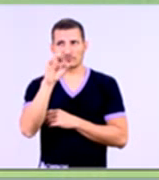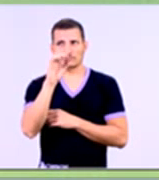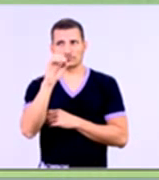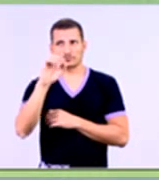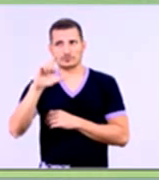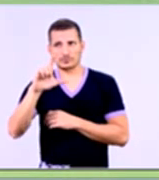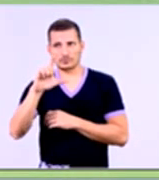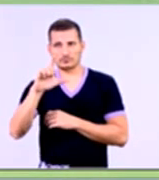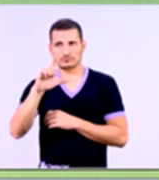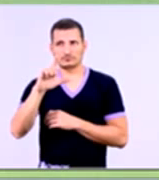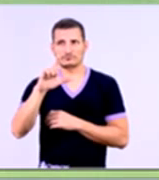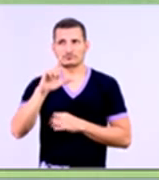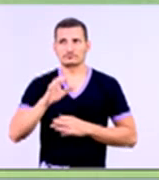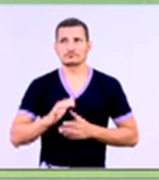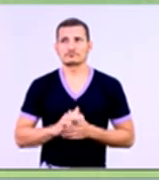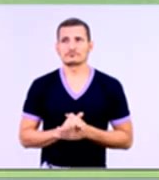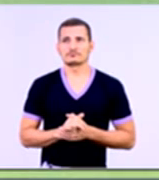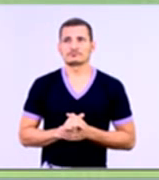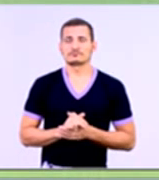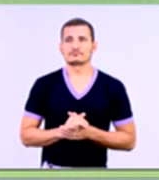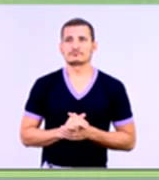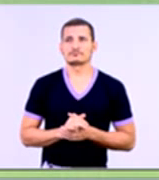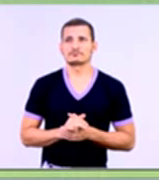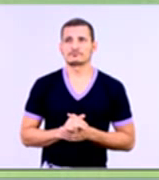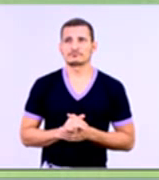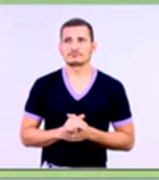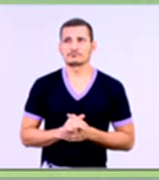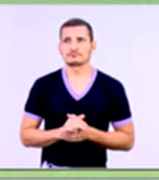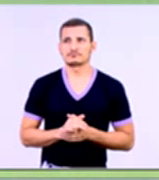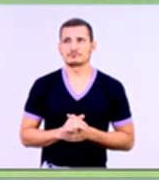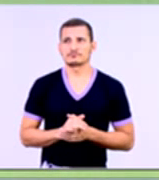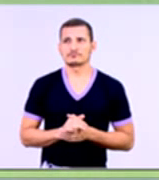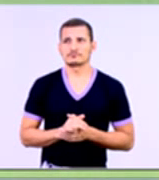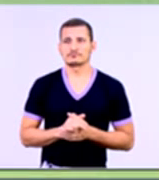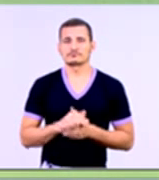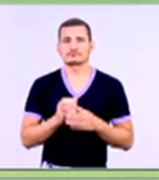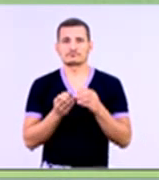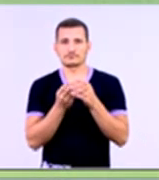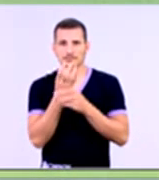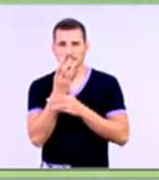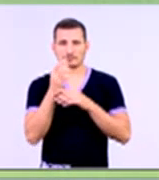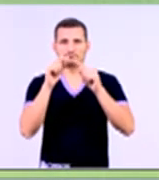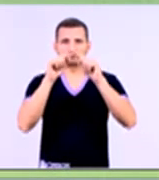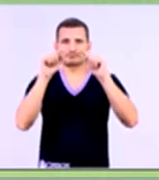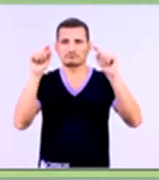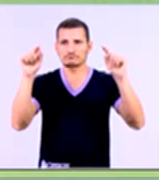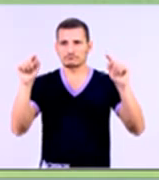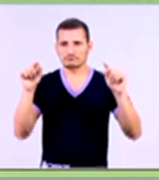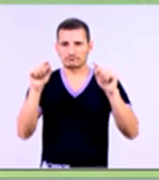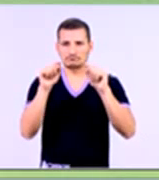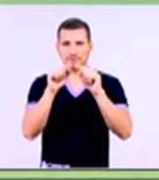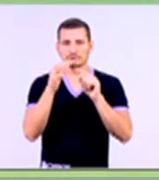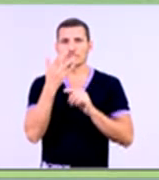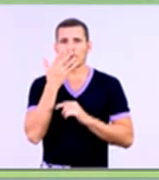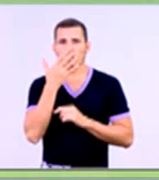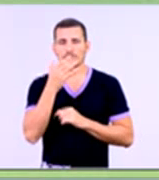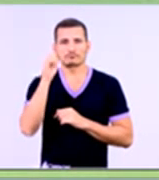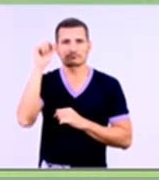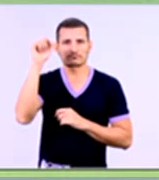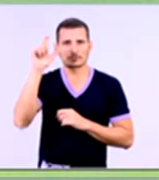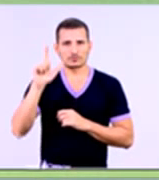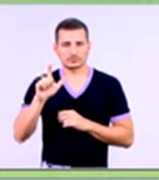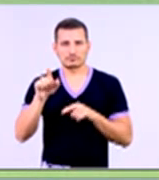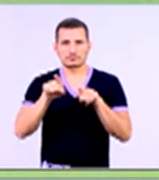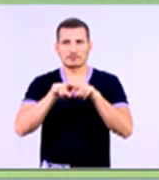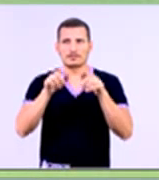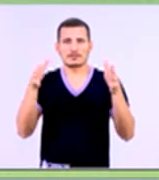tanto com JavaScript quanto com CSS3. Ele cria a borda, ele cria o sombreamento e o tamanho do